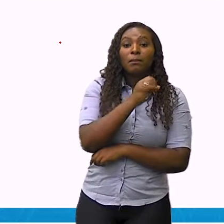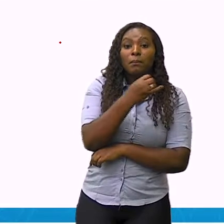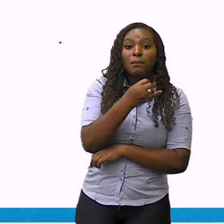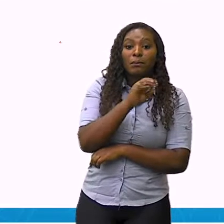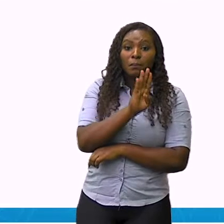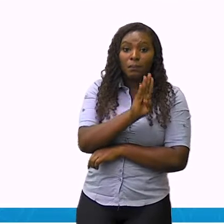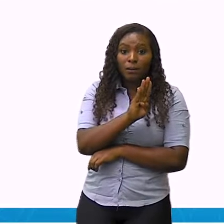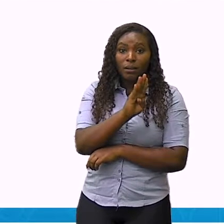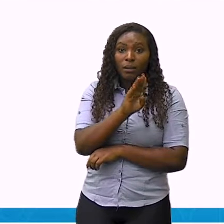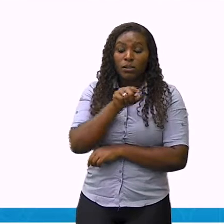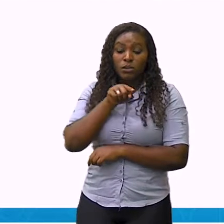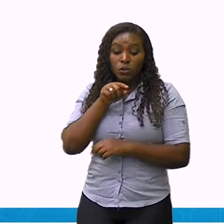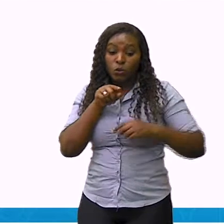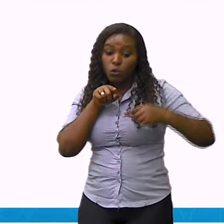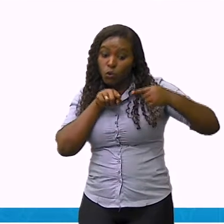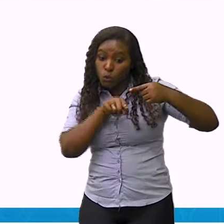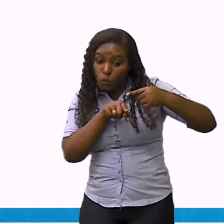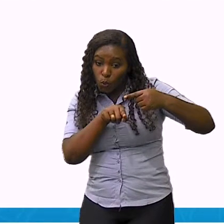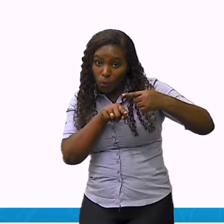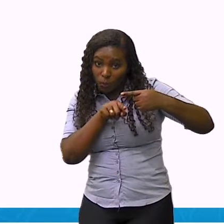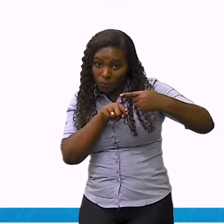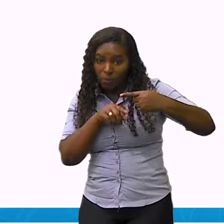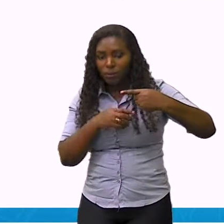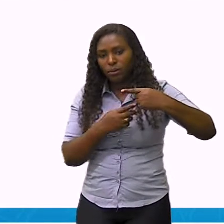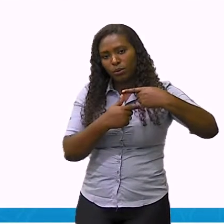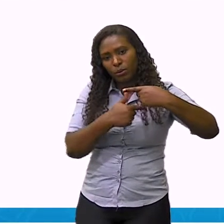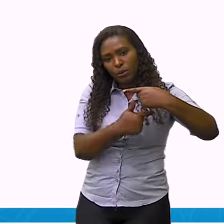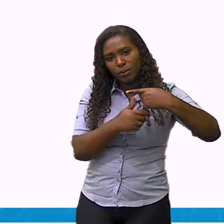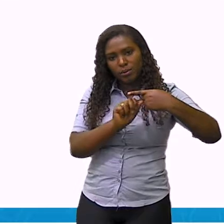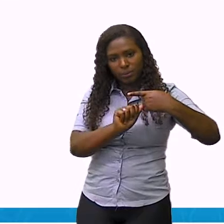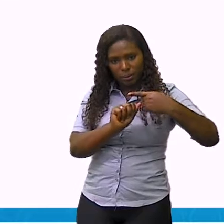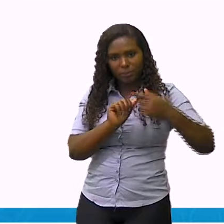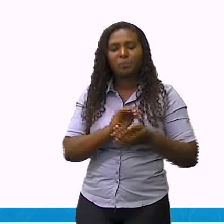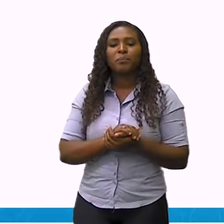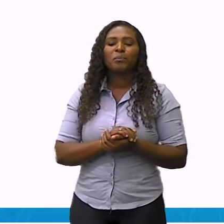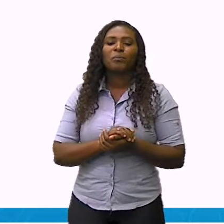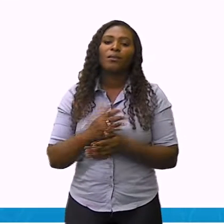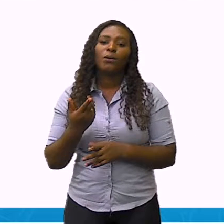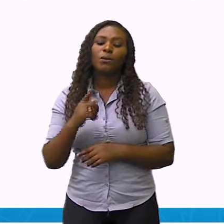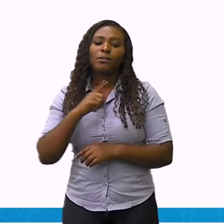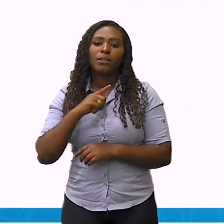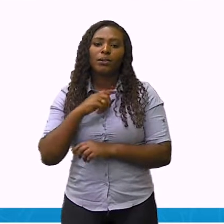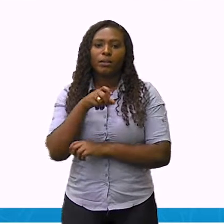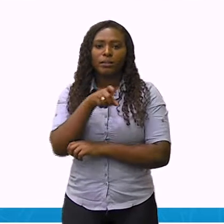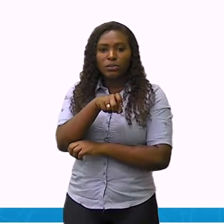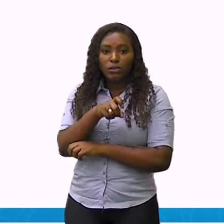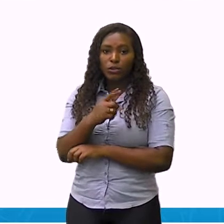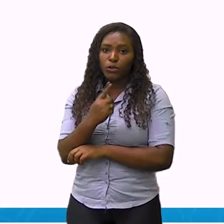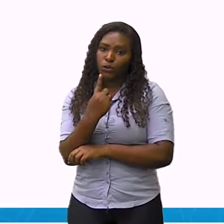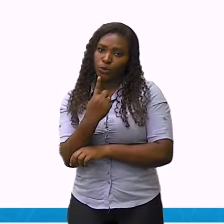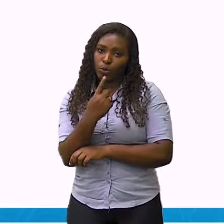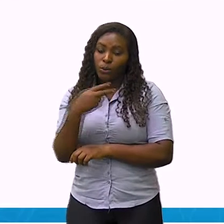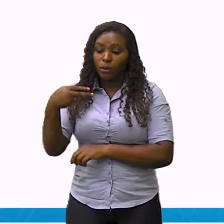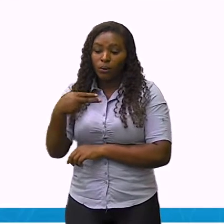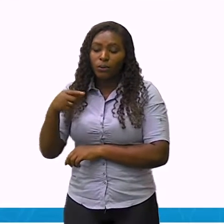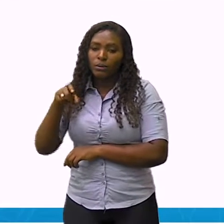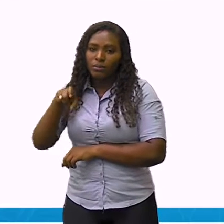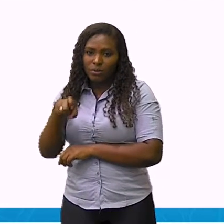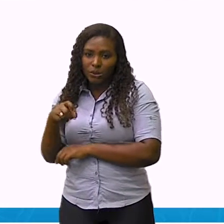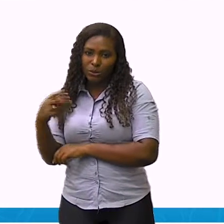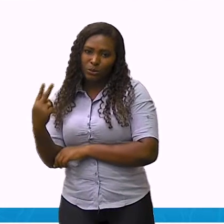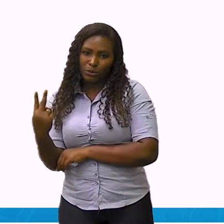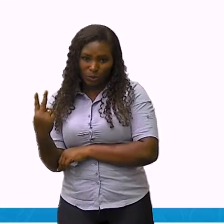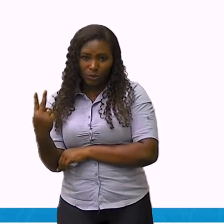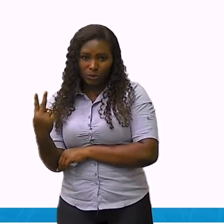O delta? Nós temos o delta maior do que zero. Sempre quando o delta